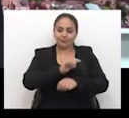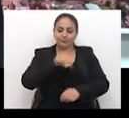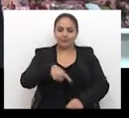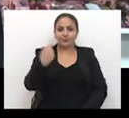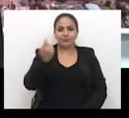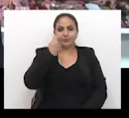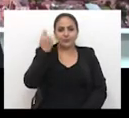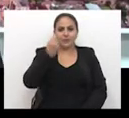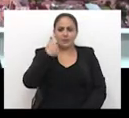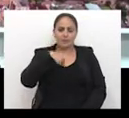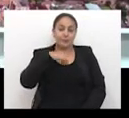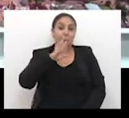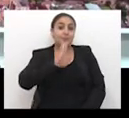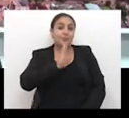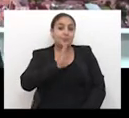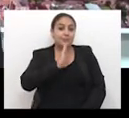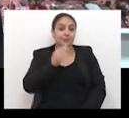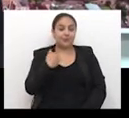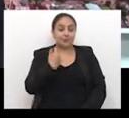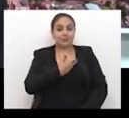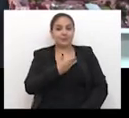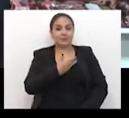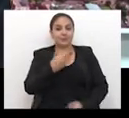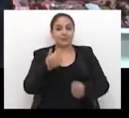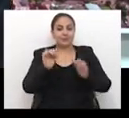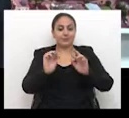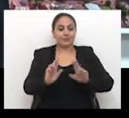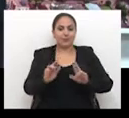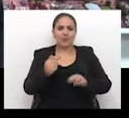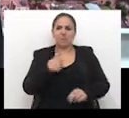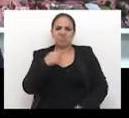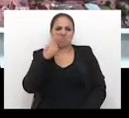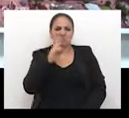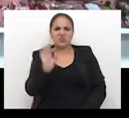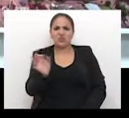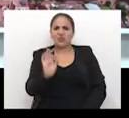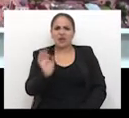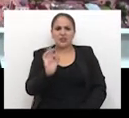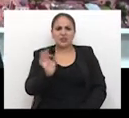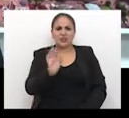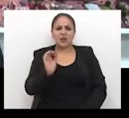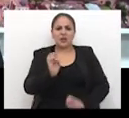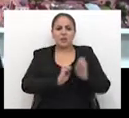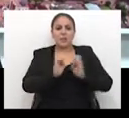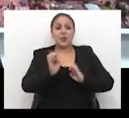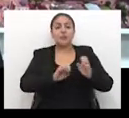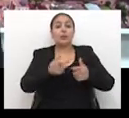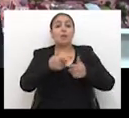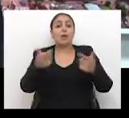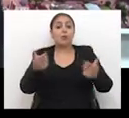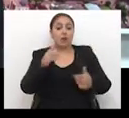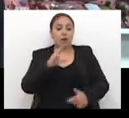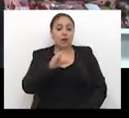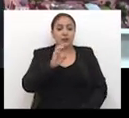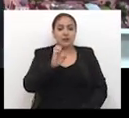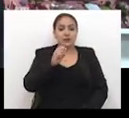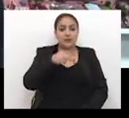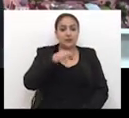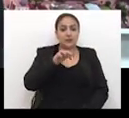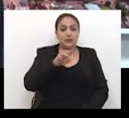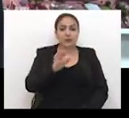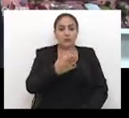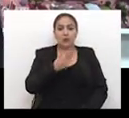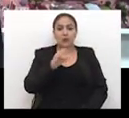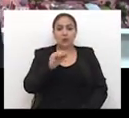eu eu conheço o nosso segmento e eu não vejo nenhuma empresa maior que acertar com ela até porque é a